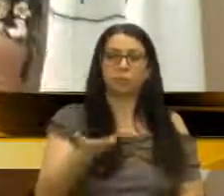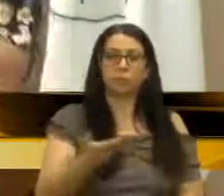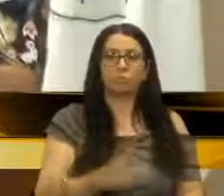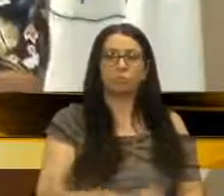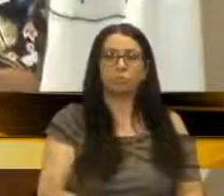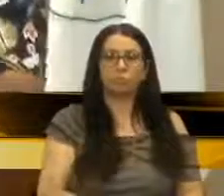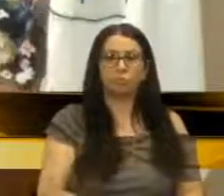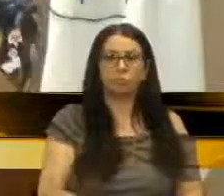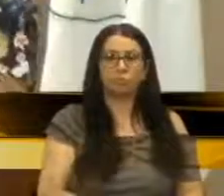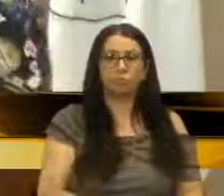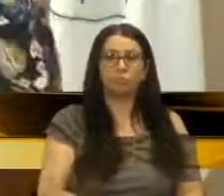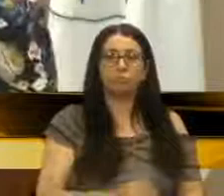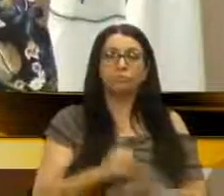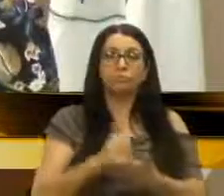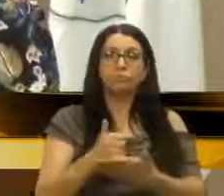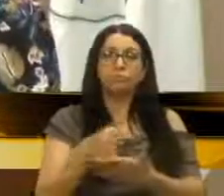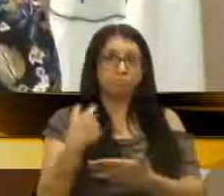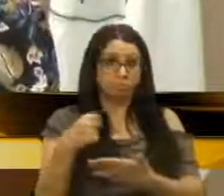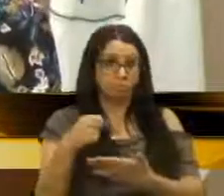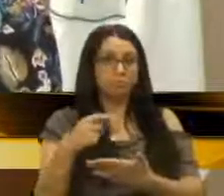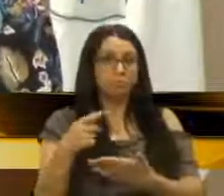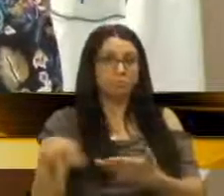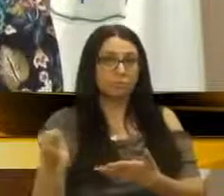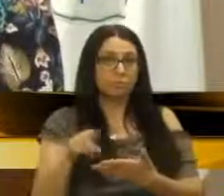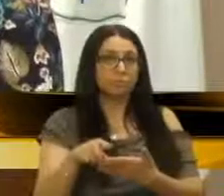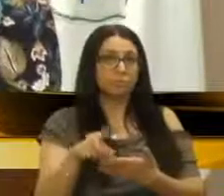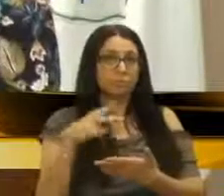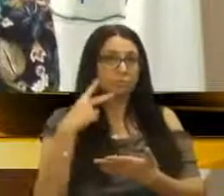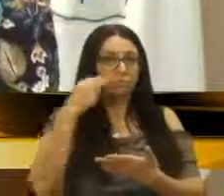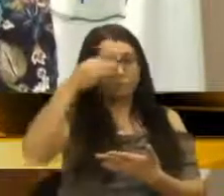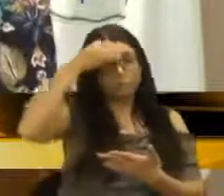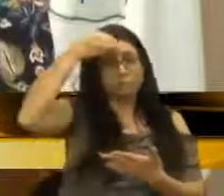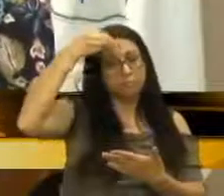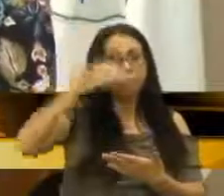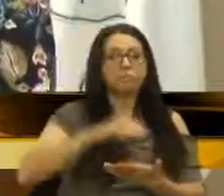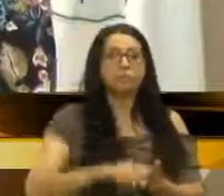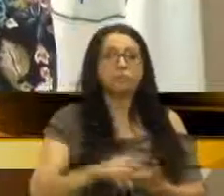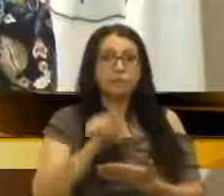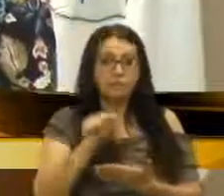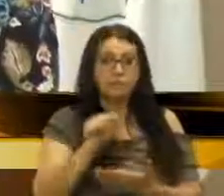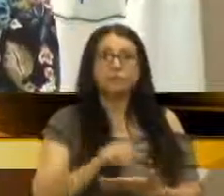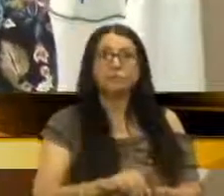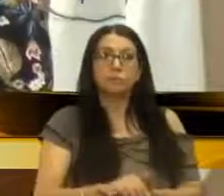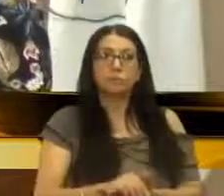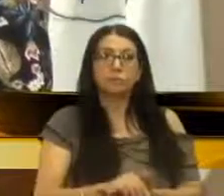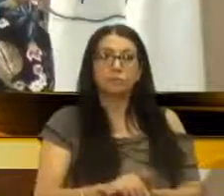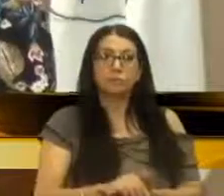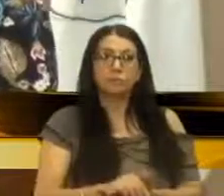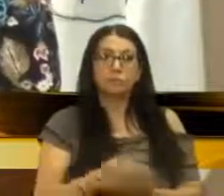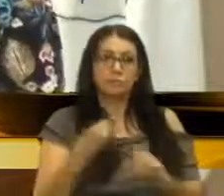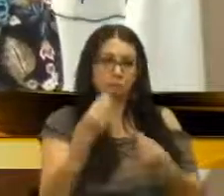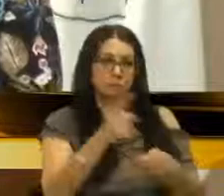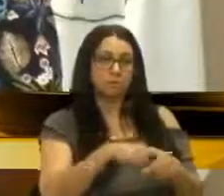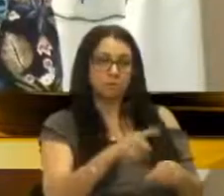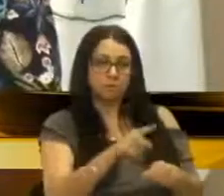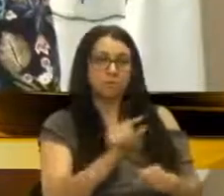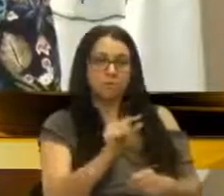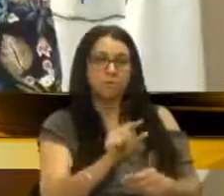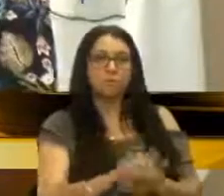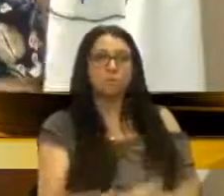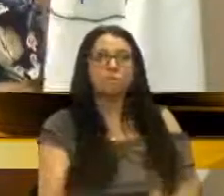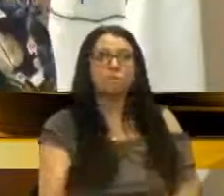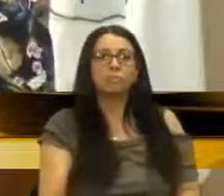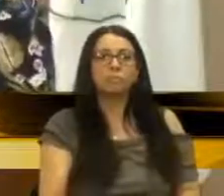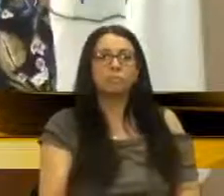os instrumentos necessários que ele precise perder e nesse sentido já tem com o concelho na sequência do que